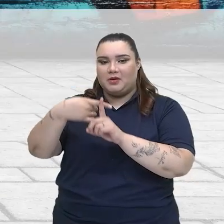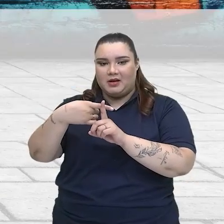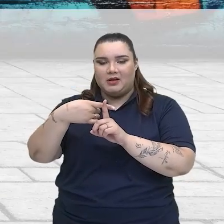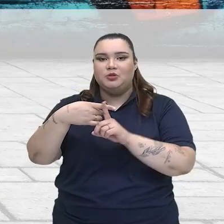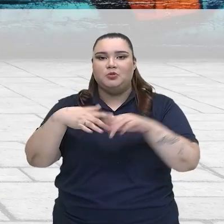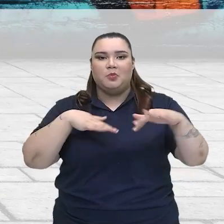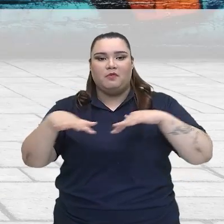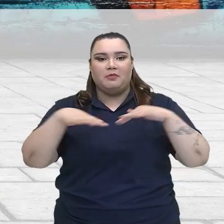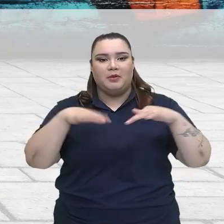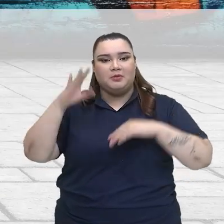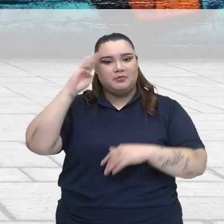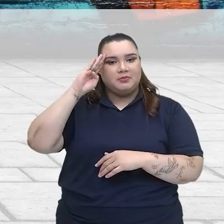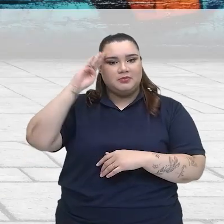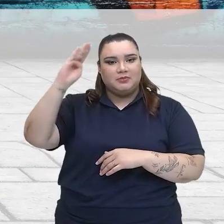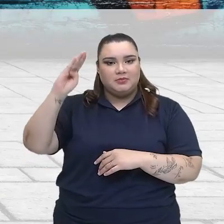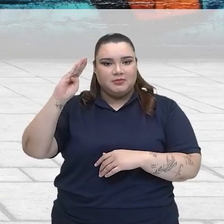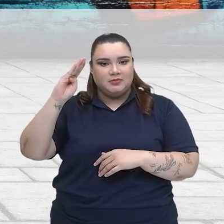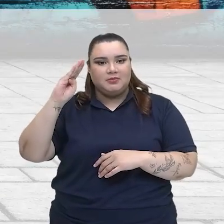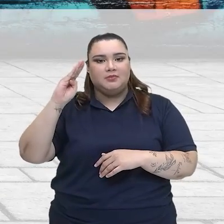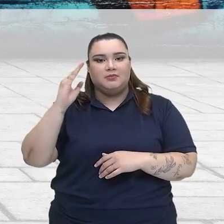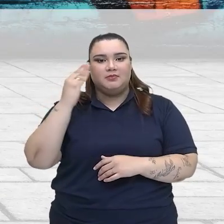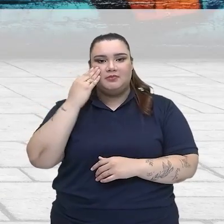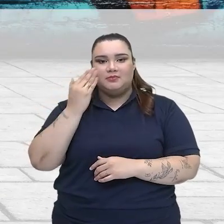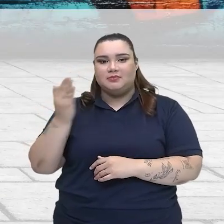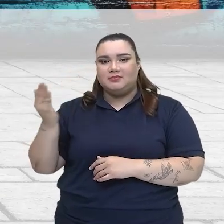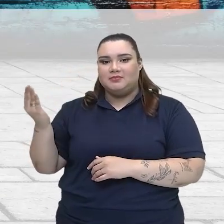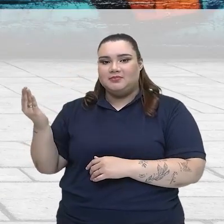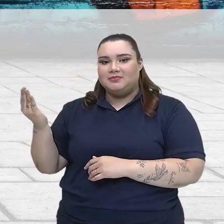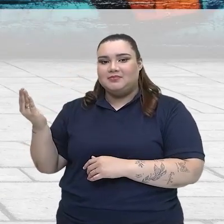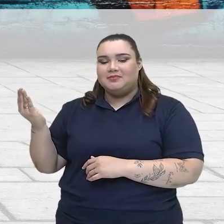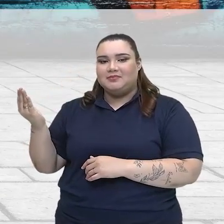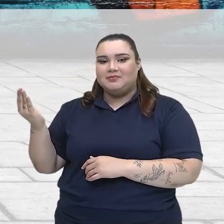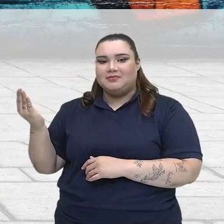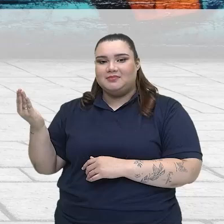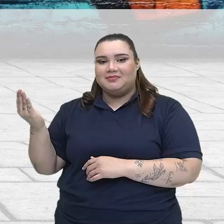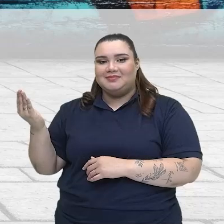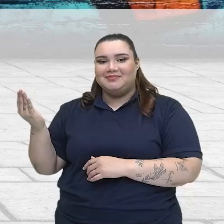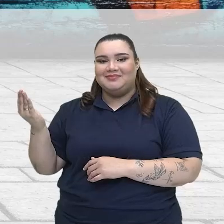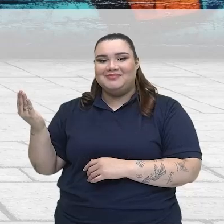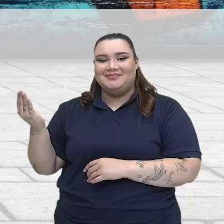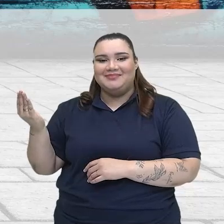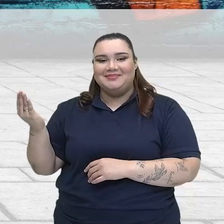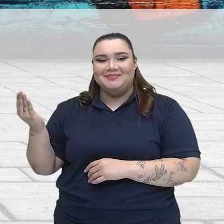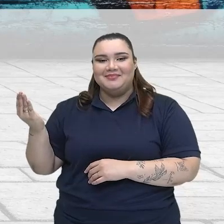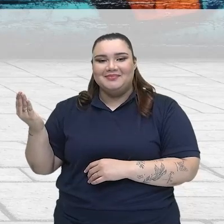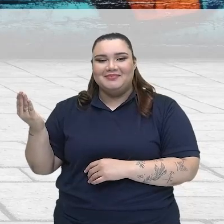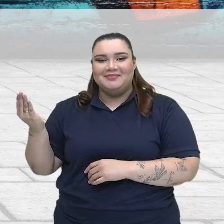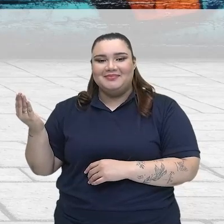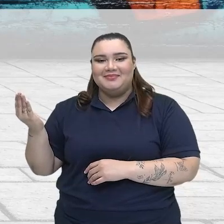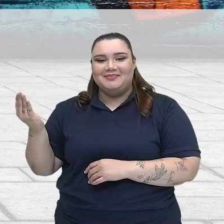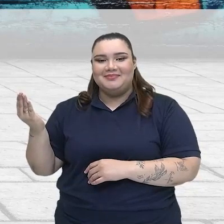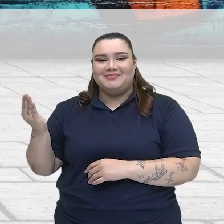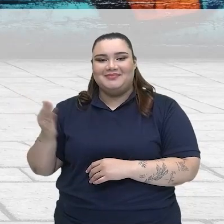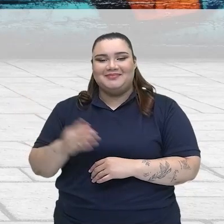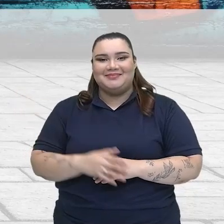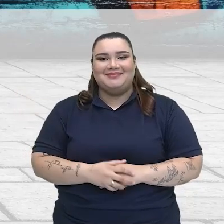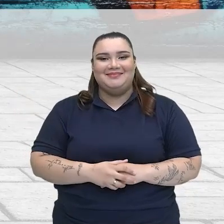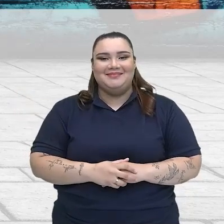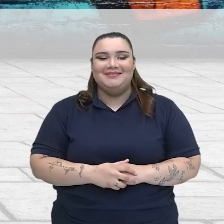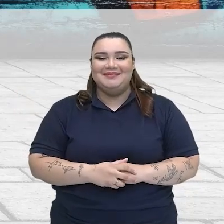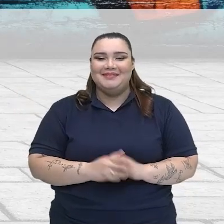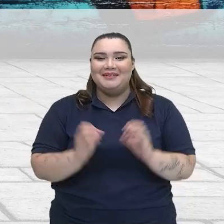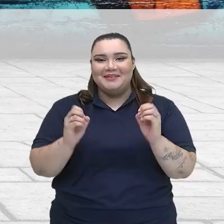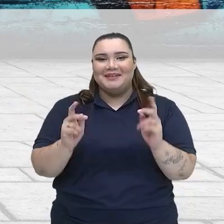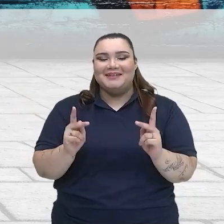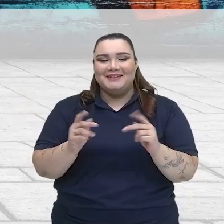fazer o locking com as duas pernas. Primeiro me aponto com a perna direita. Depois me aponto com a perna esquerda. Tá